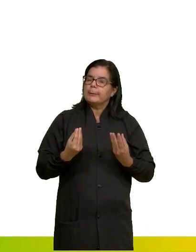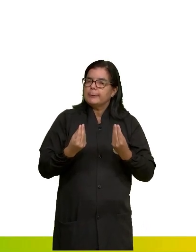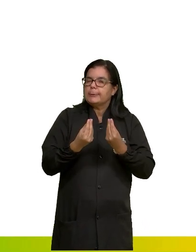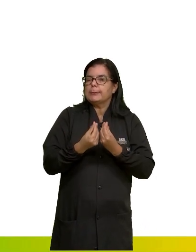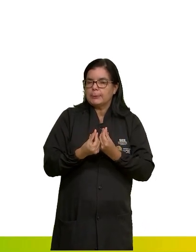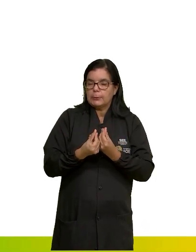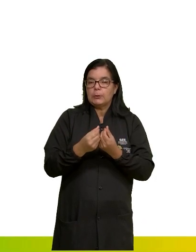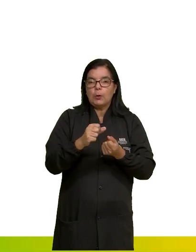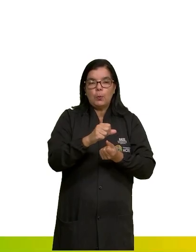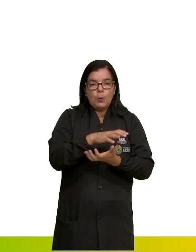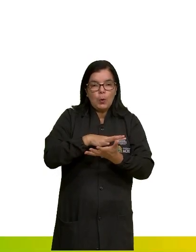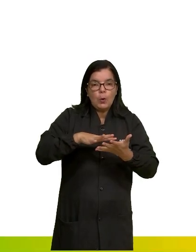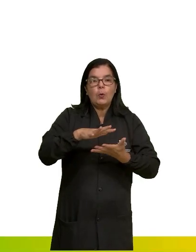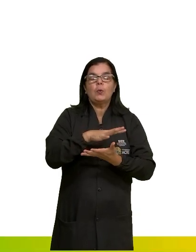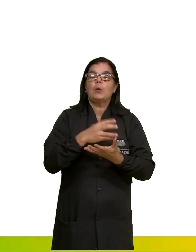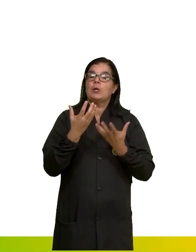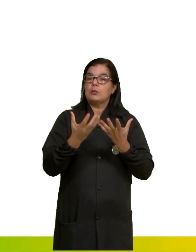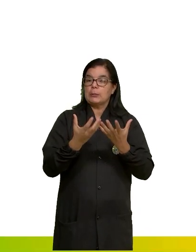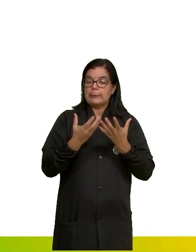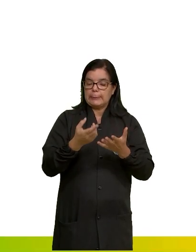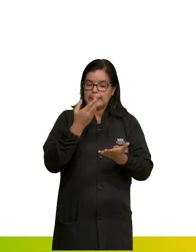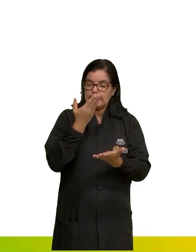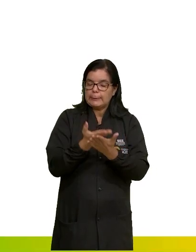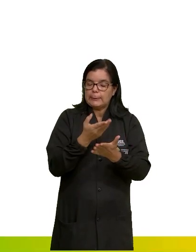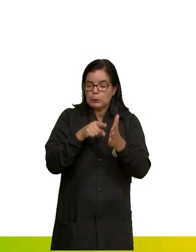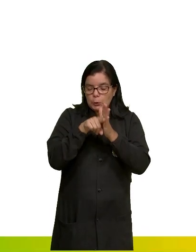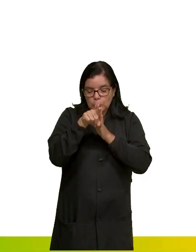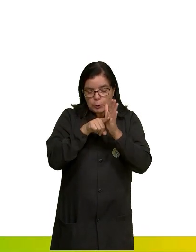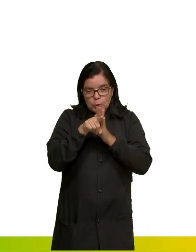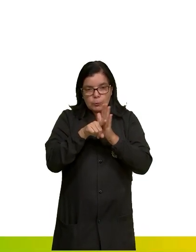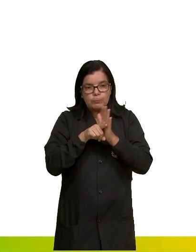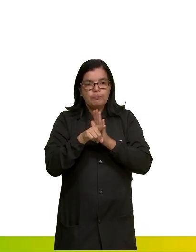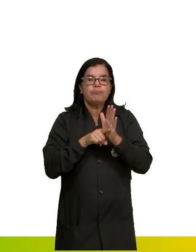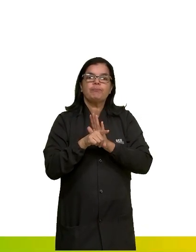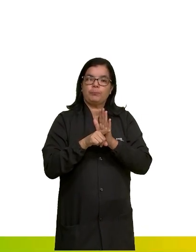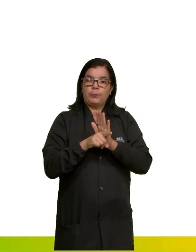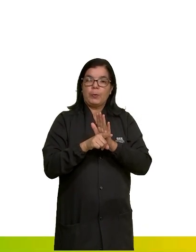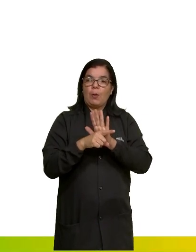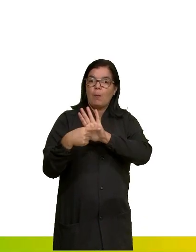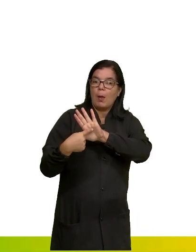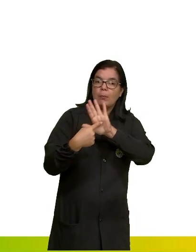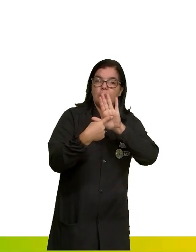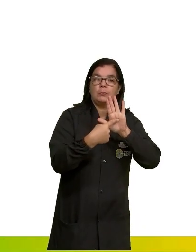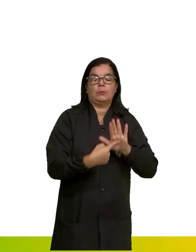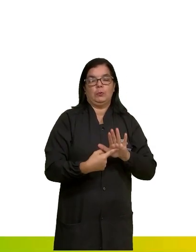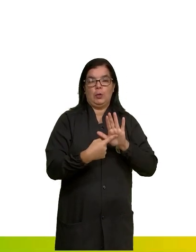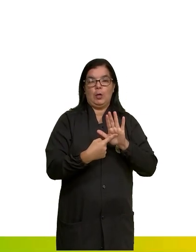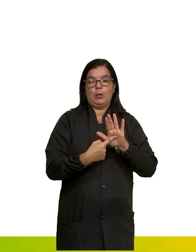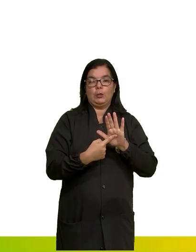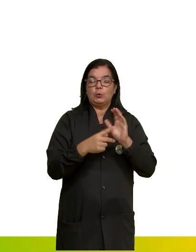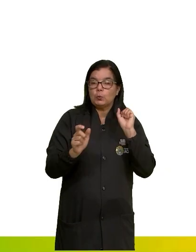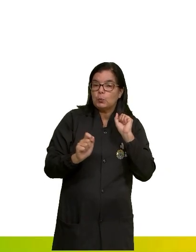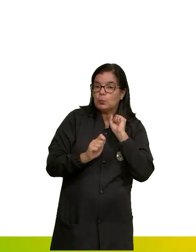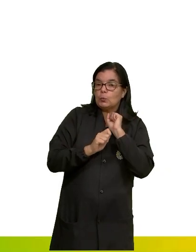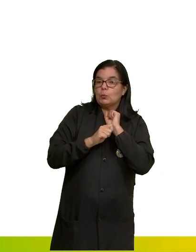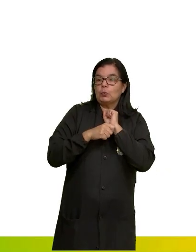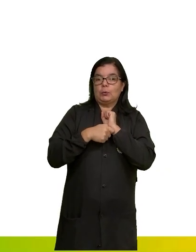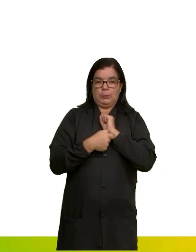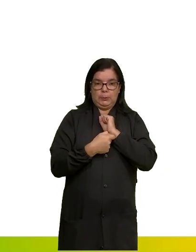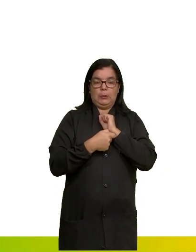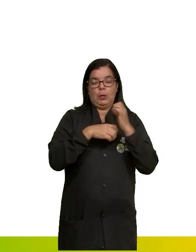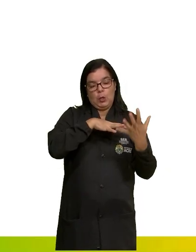essência, a cosmologia é uma busca incessante para desvendar os mistérios do